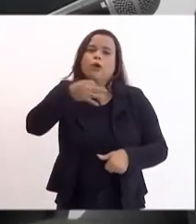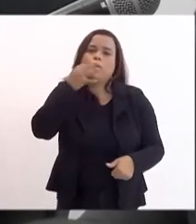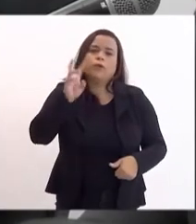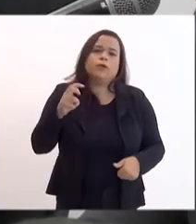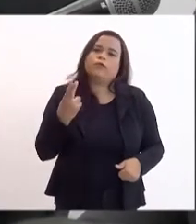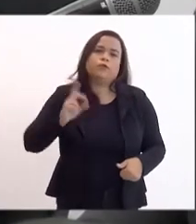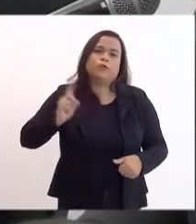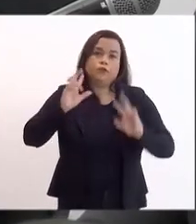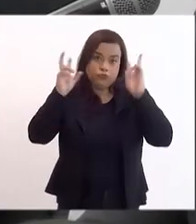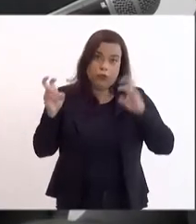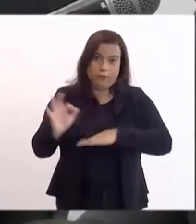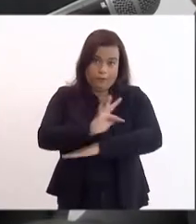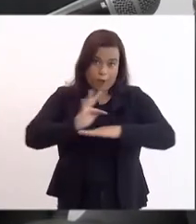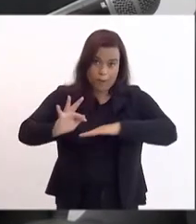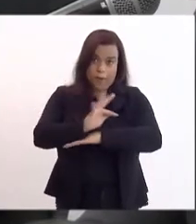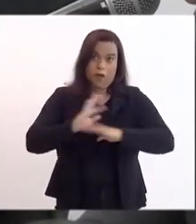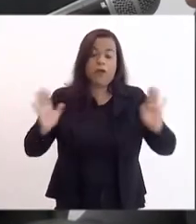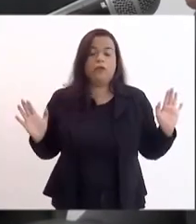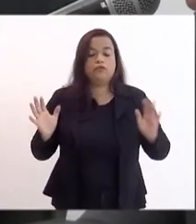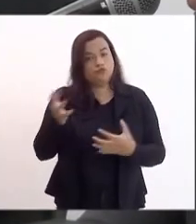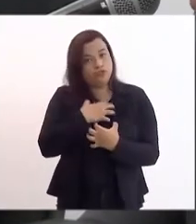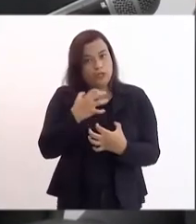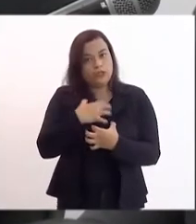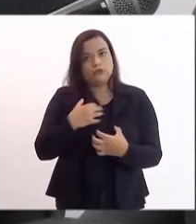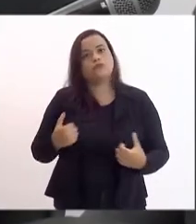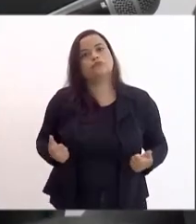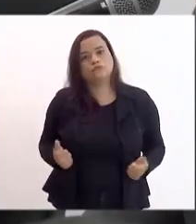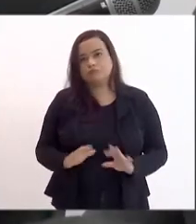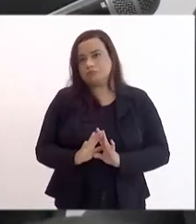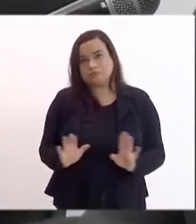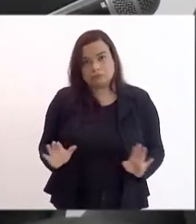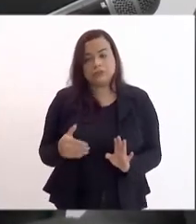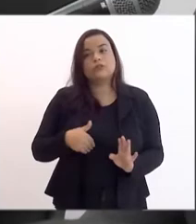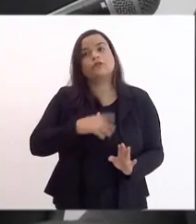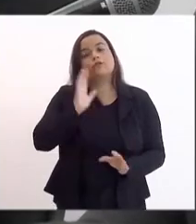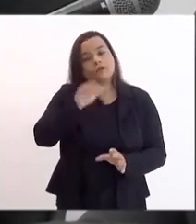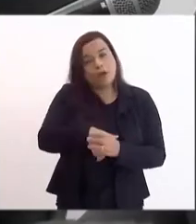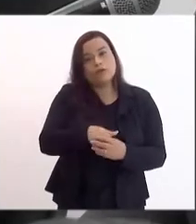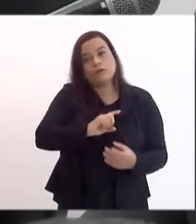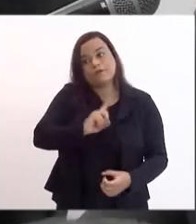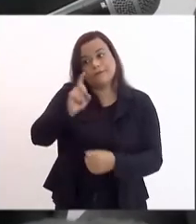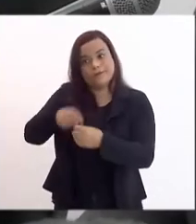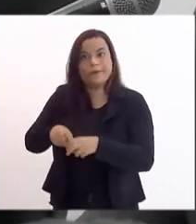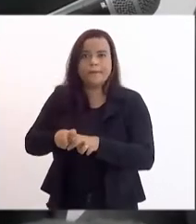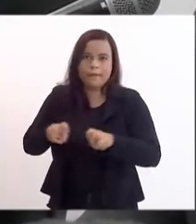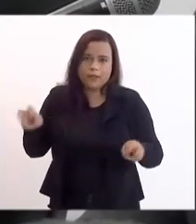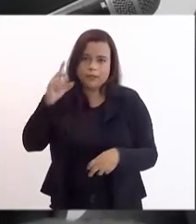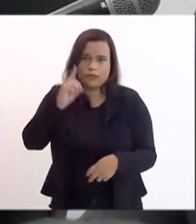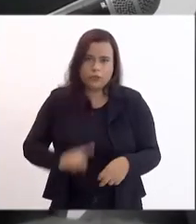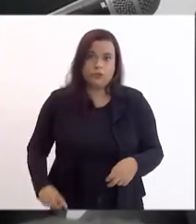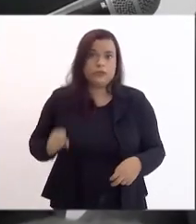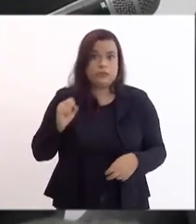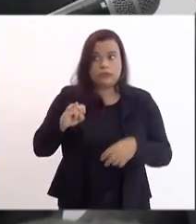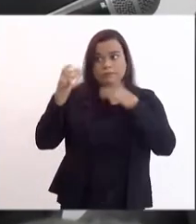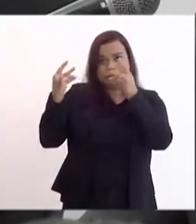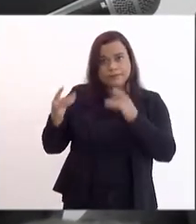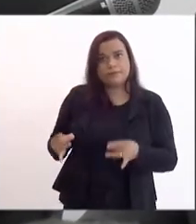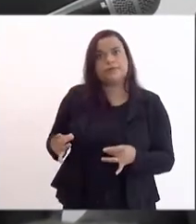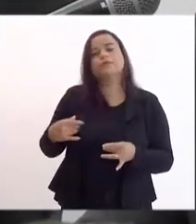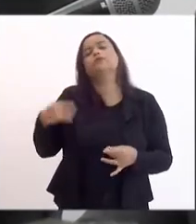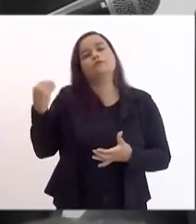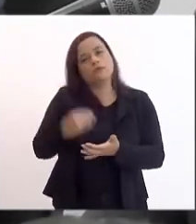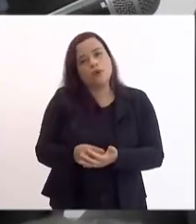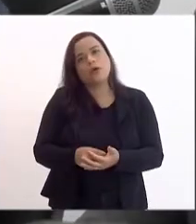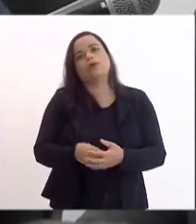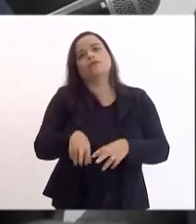da formalidade. Na forma, eu entendo. Eu voto para devolver a mesa diretora. E se a mesa diretora assim definir, coloque para votar em